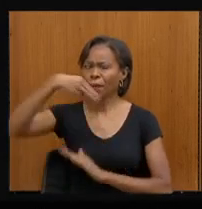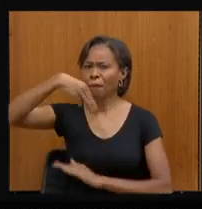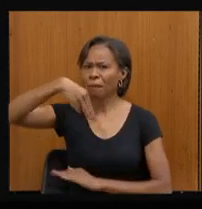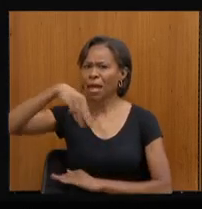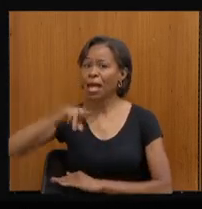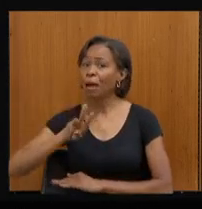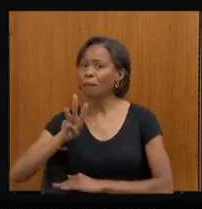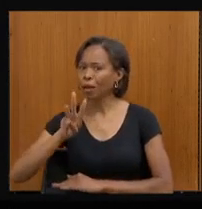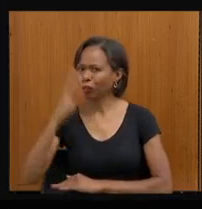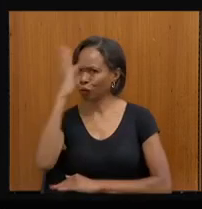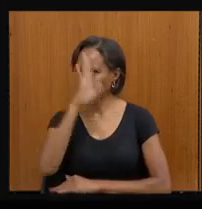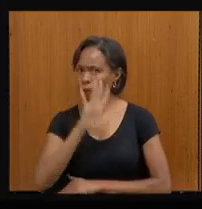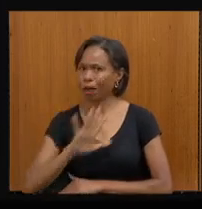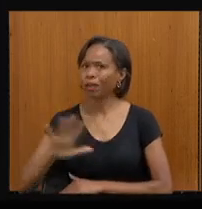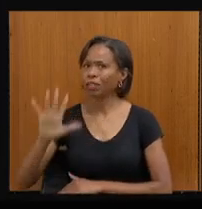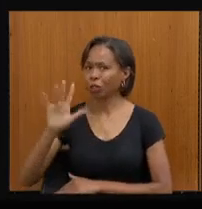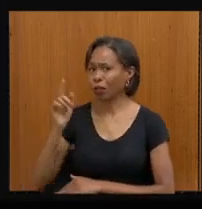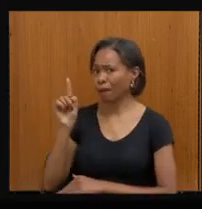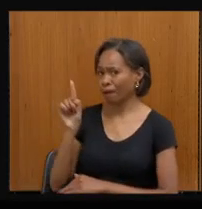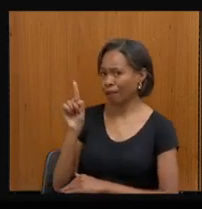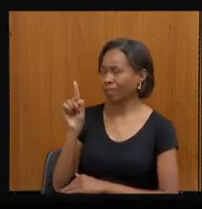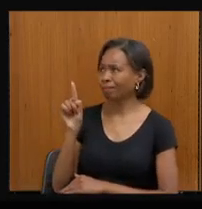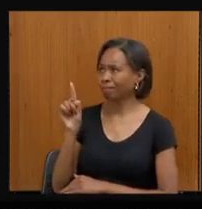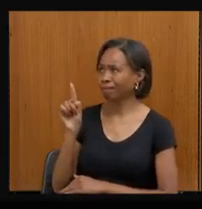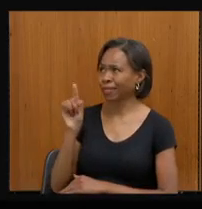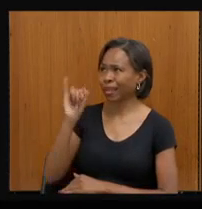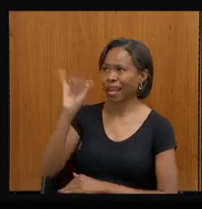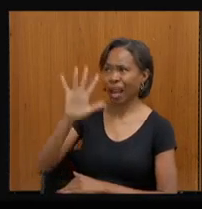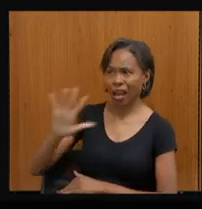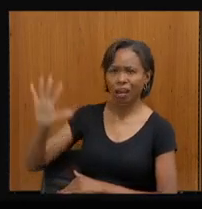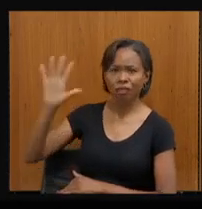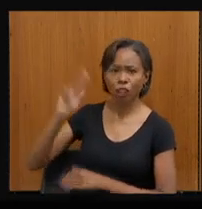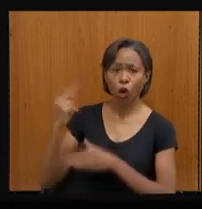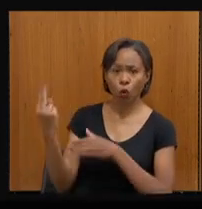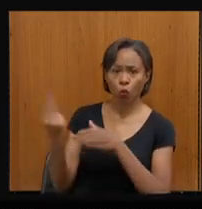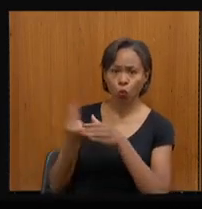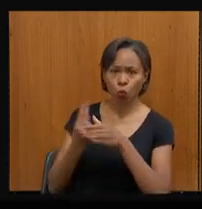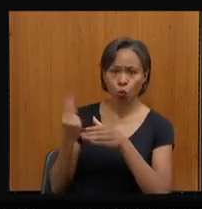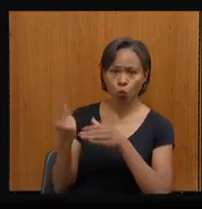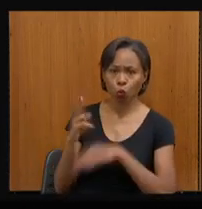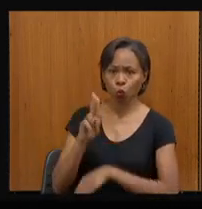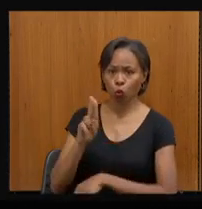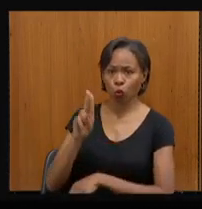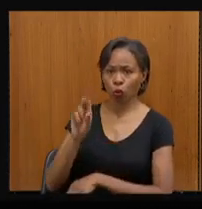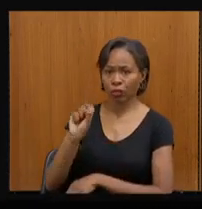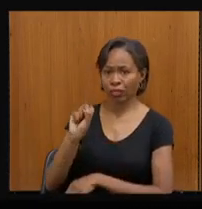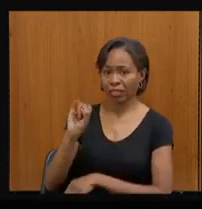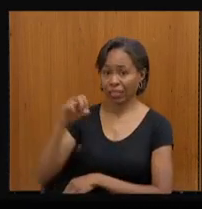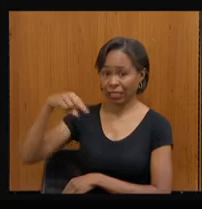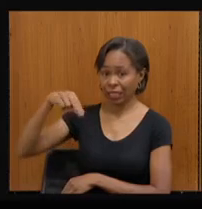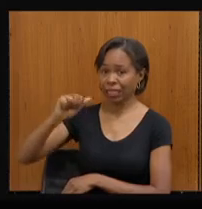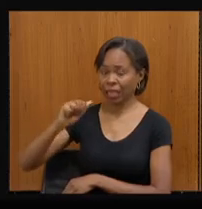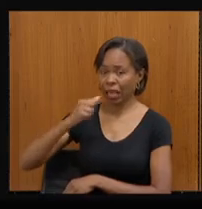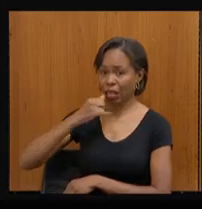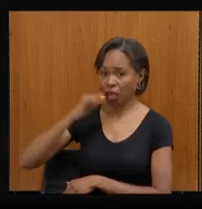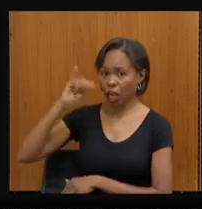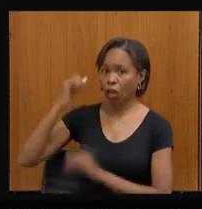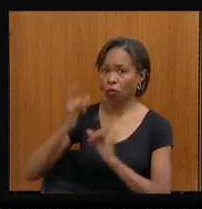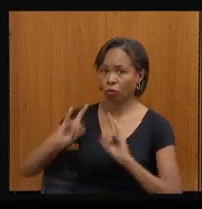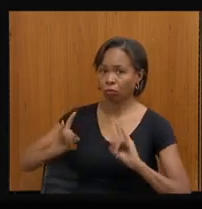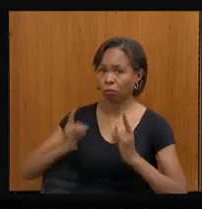aí você tem a fotografia da usina na próxima página é eu vou dar alguns detalhes